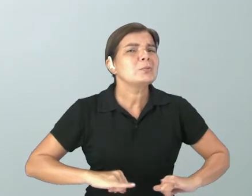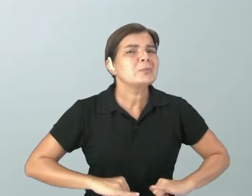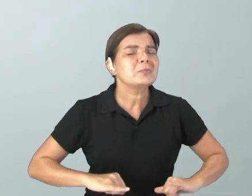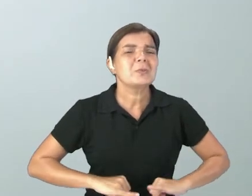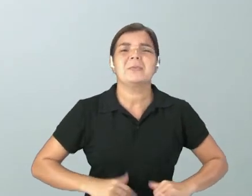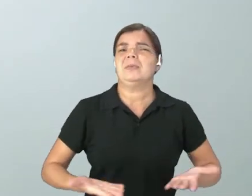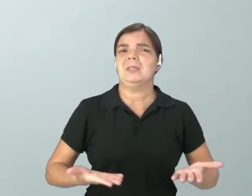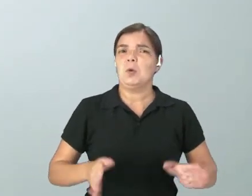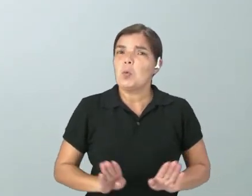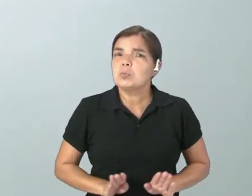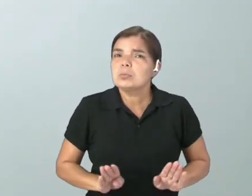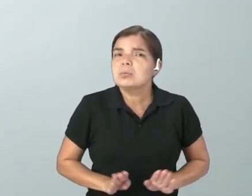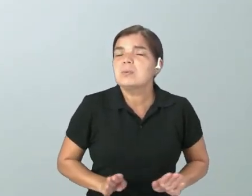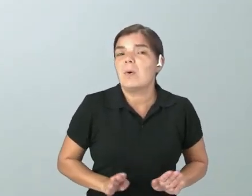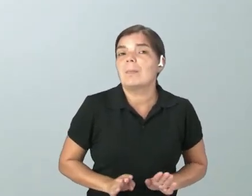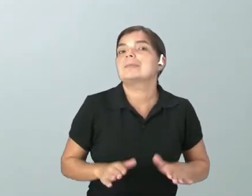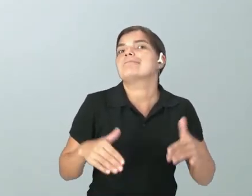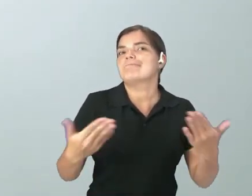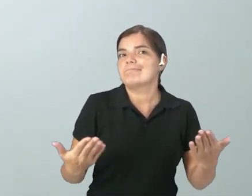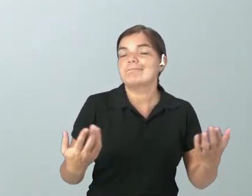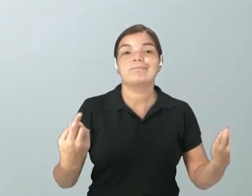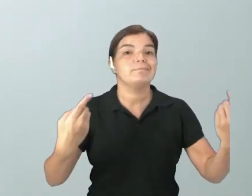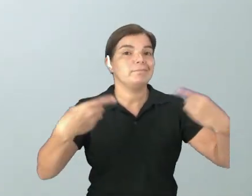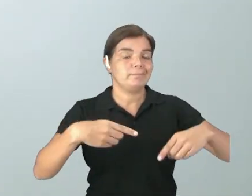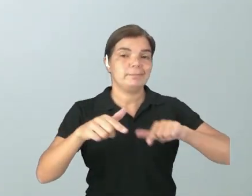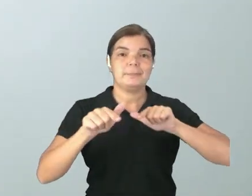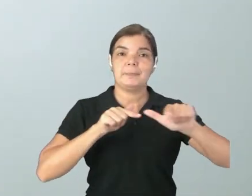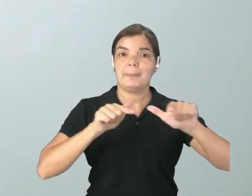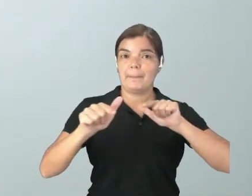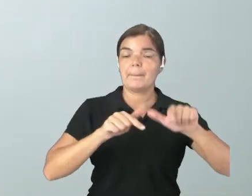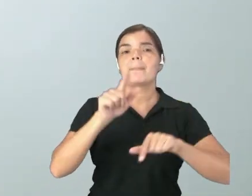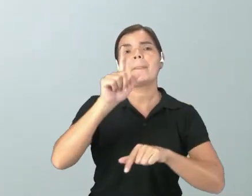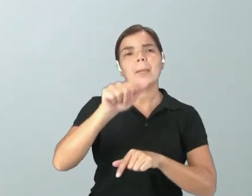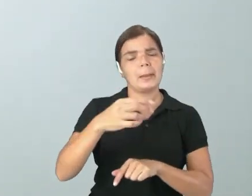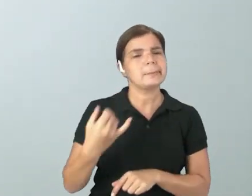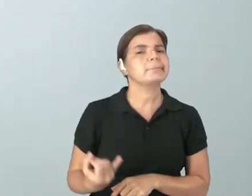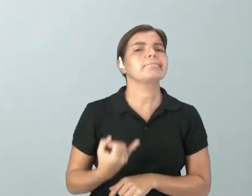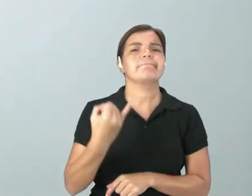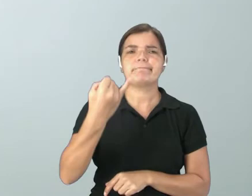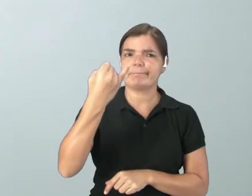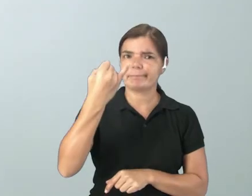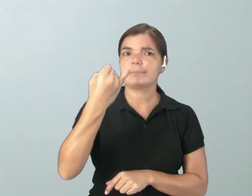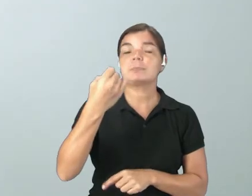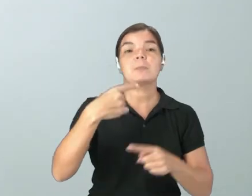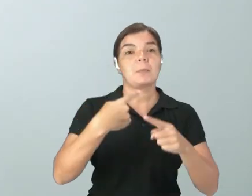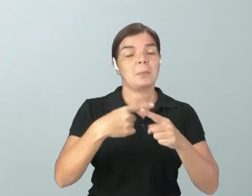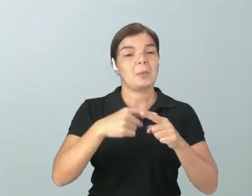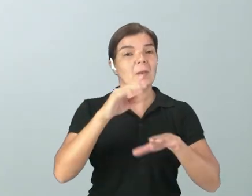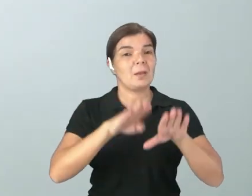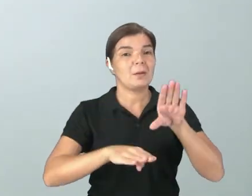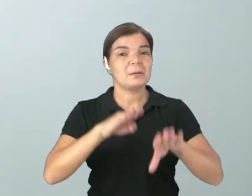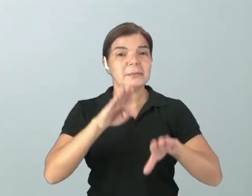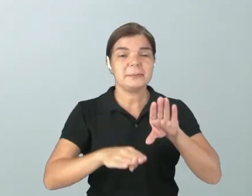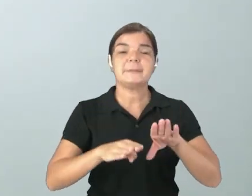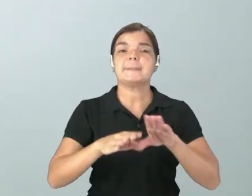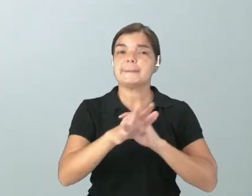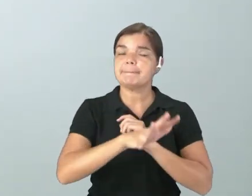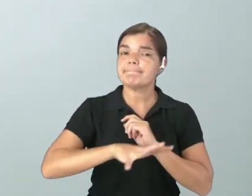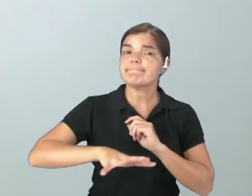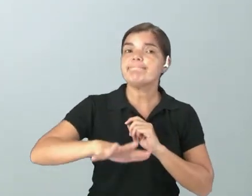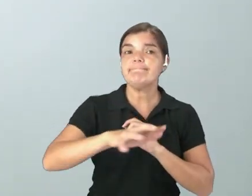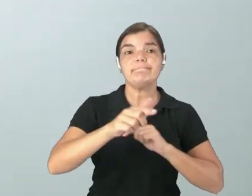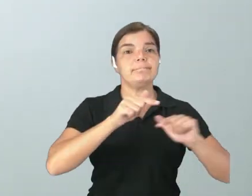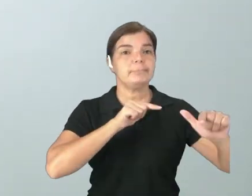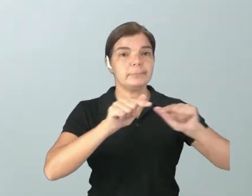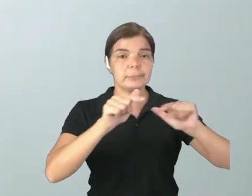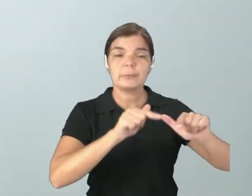necessidade? Então, a concorrência pelo mercado de trabalho, ela é muito intensa, por isso que muitas vezes, na maioria das vezes, os